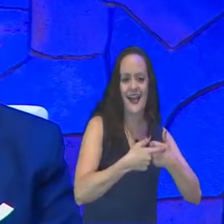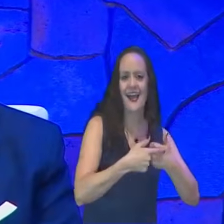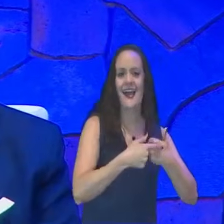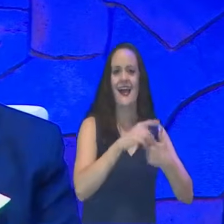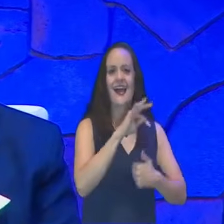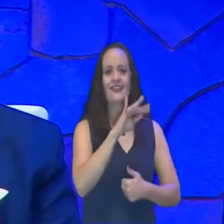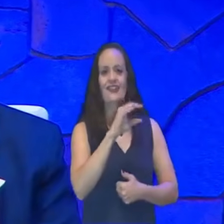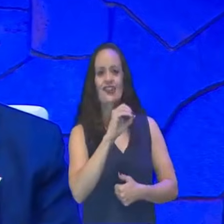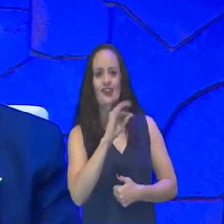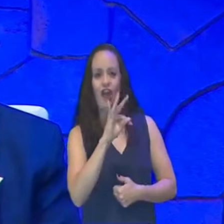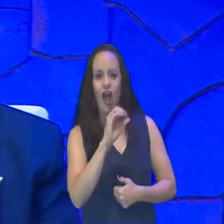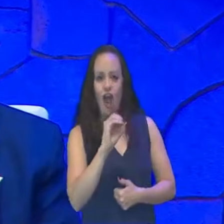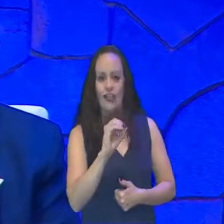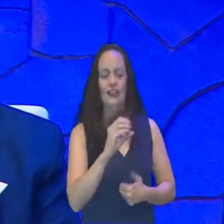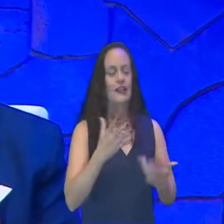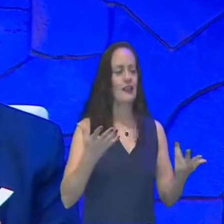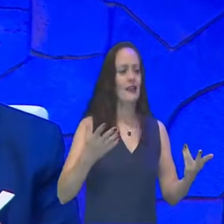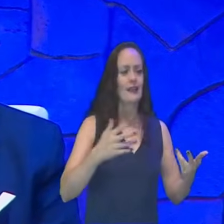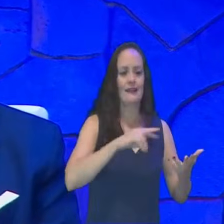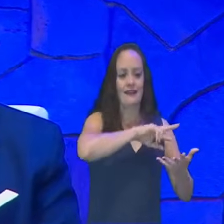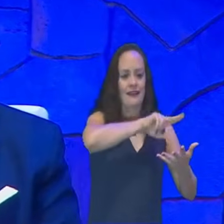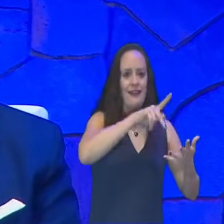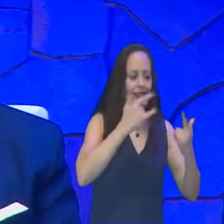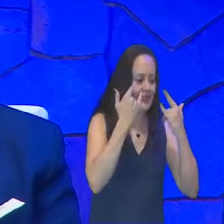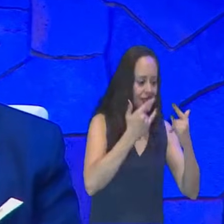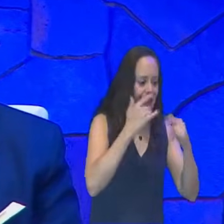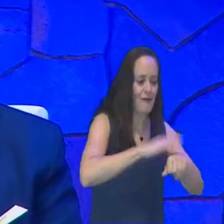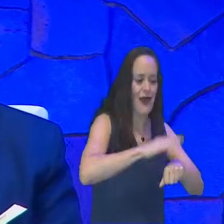O que revela os nossos históricos?